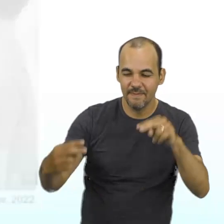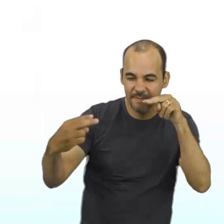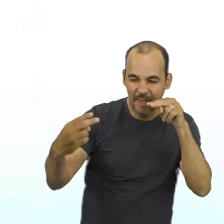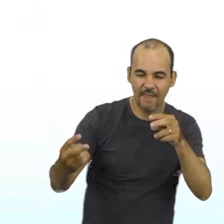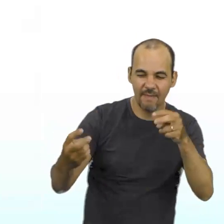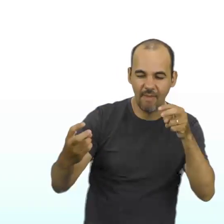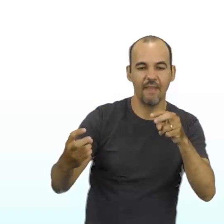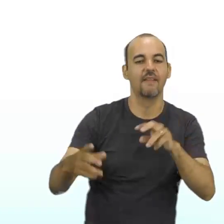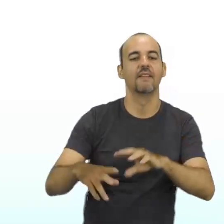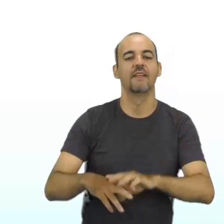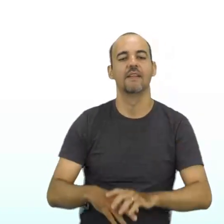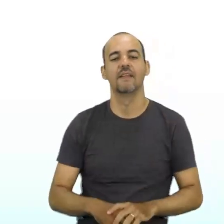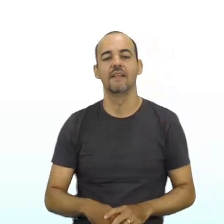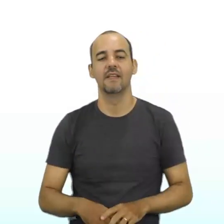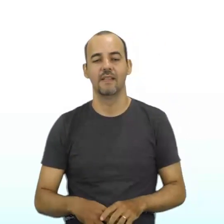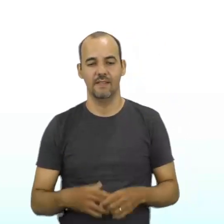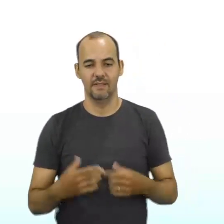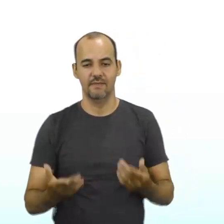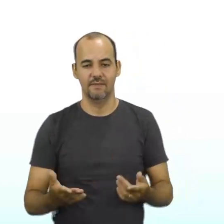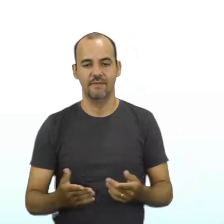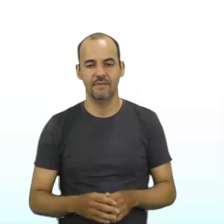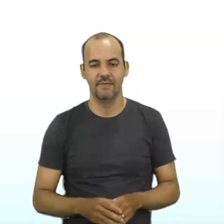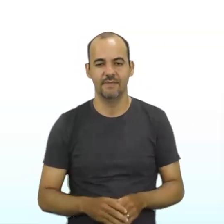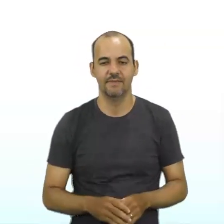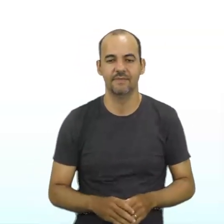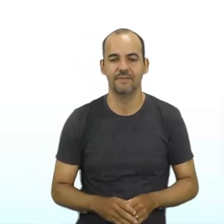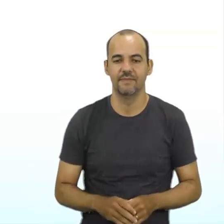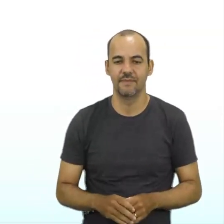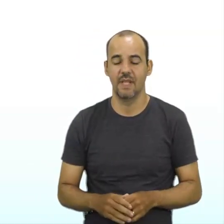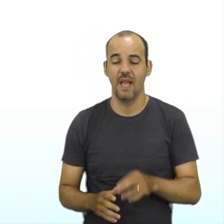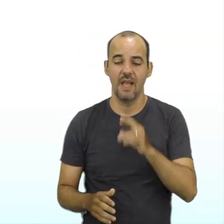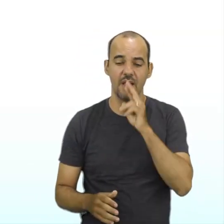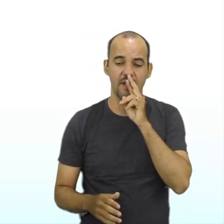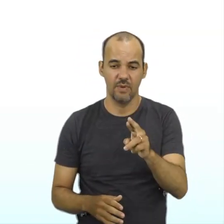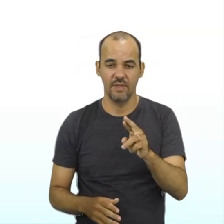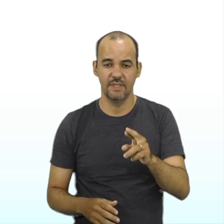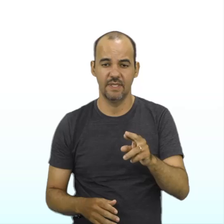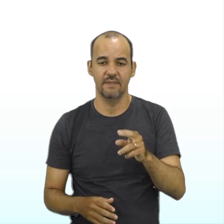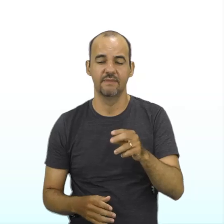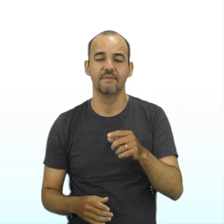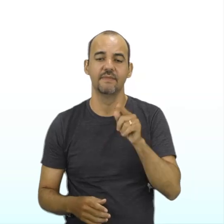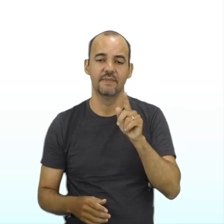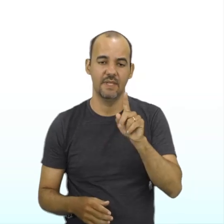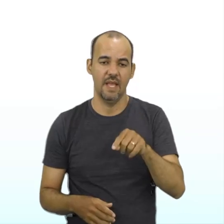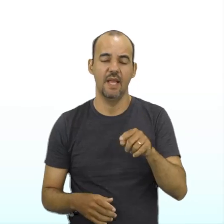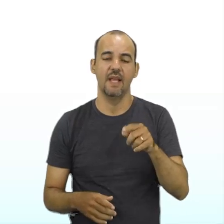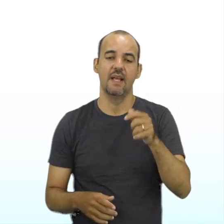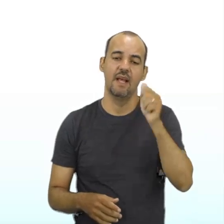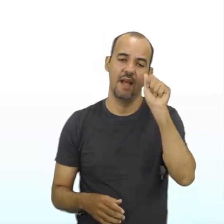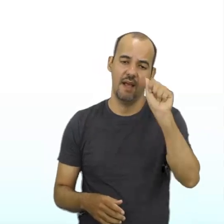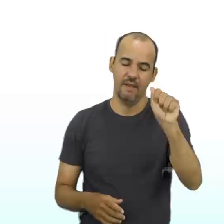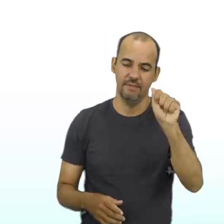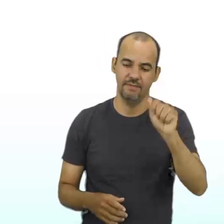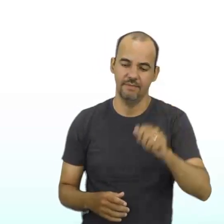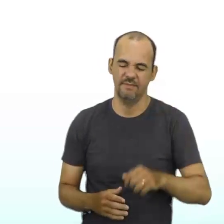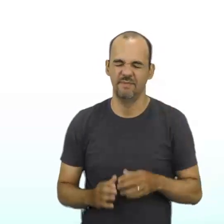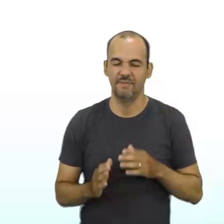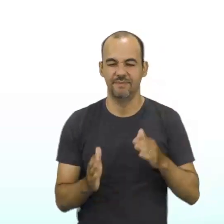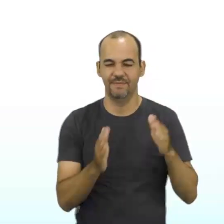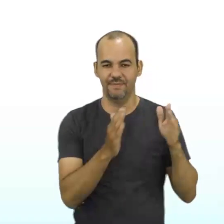final do texto que diz, e todo cambia, certo? Então, a nossa resposta certa na questão 1 é a letra